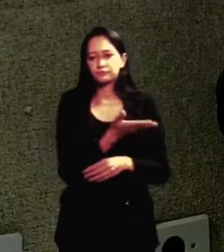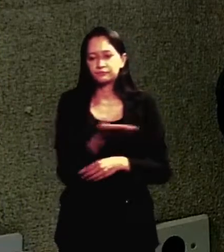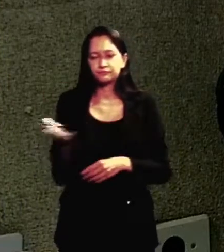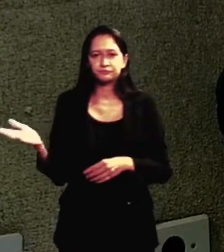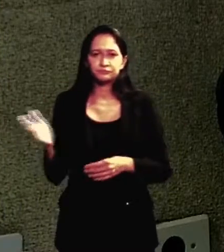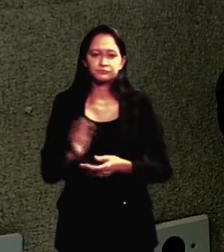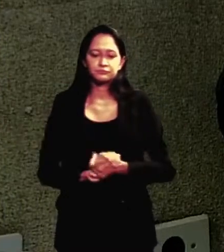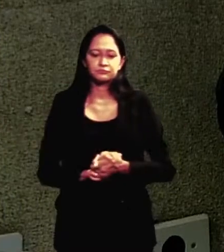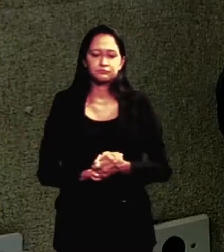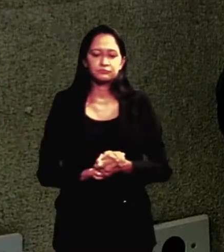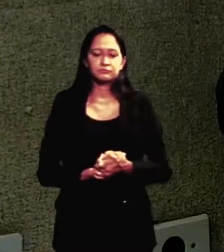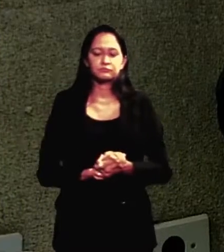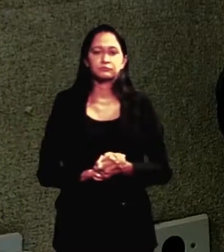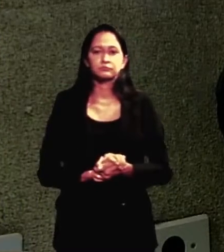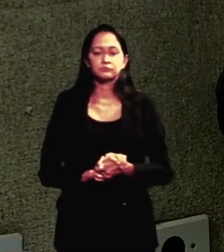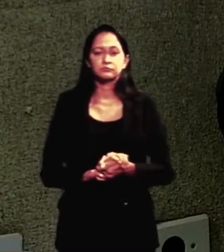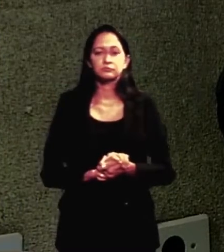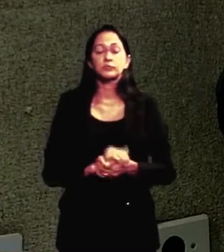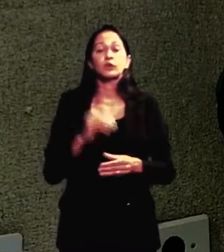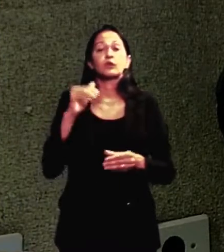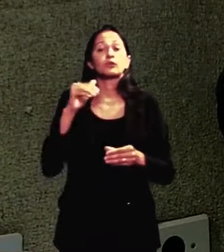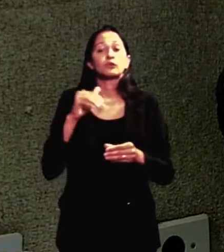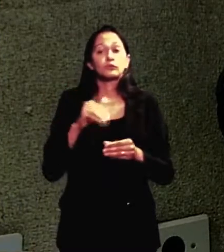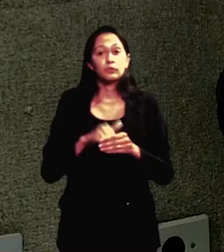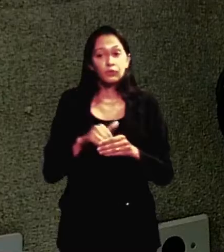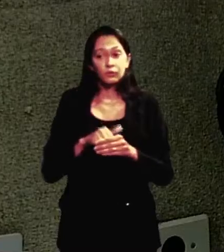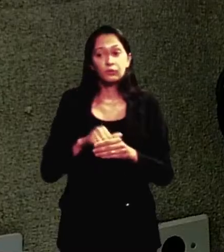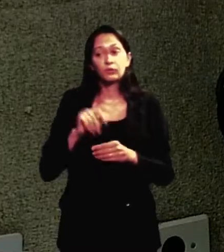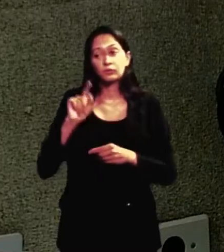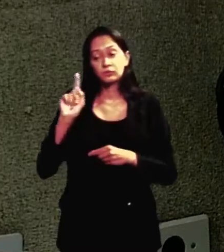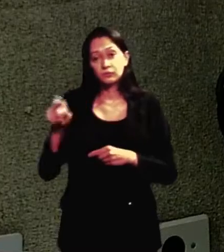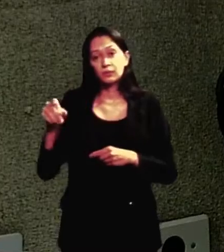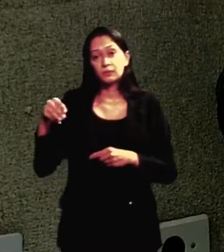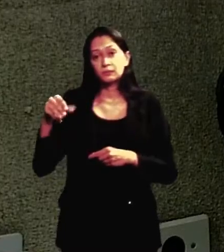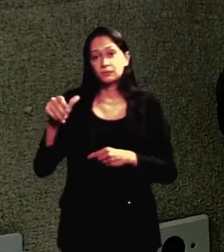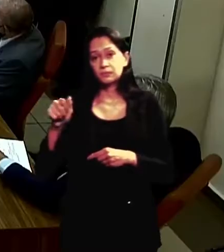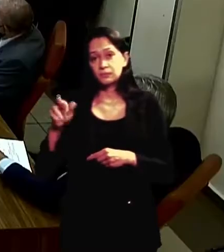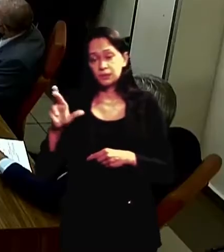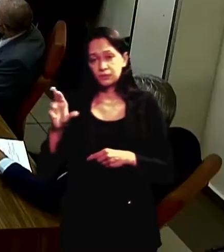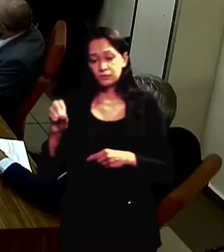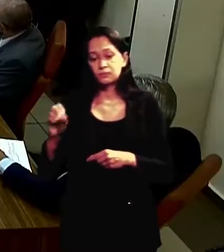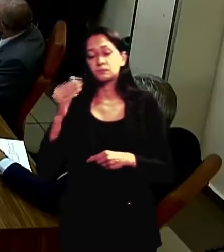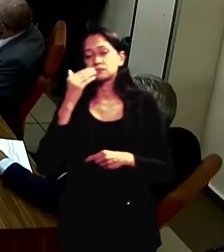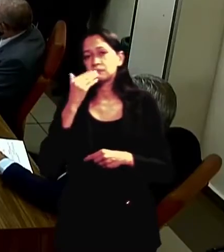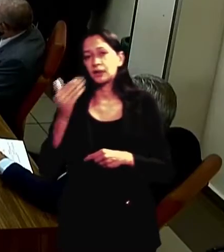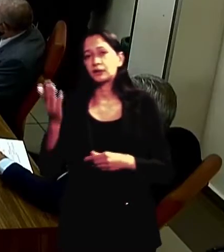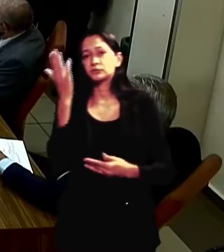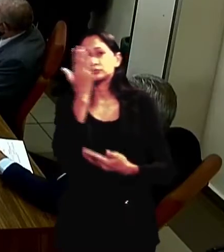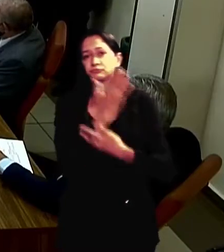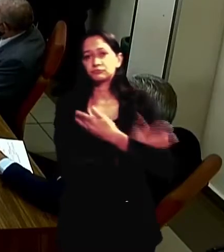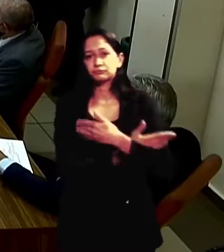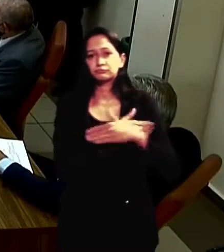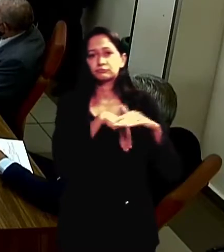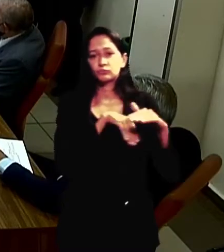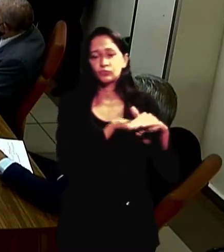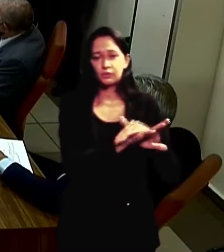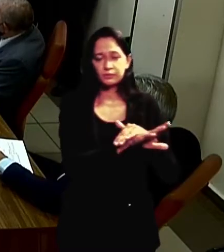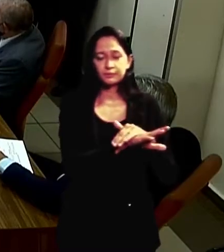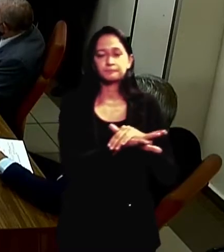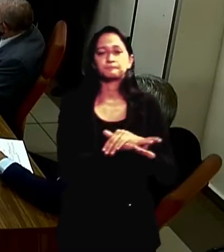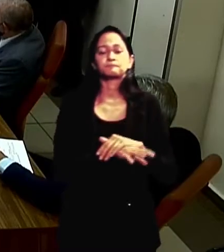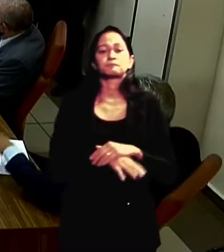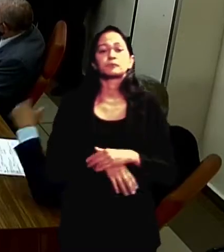em votação. Voto em separado do vereador Mauro Rubem pelo arquivamento do projeto.